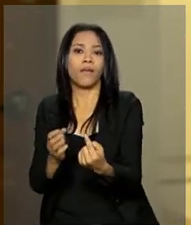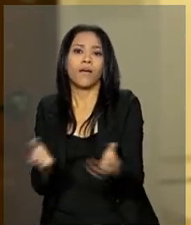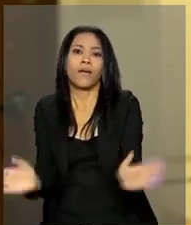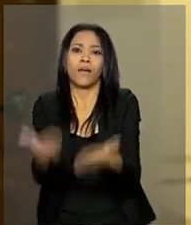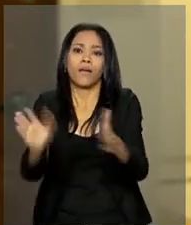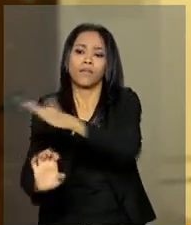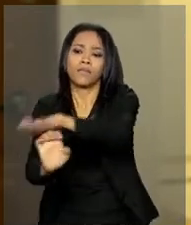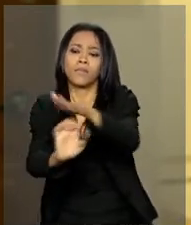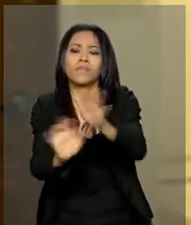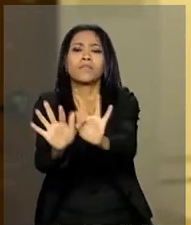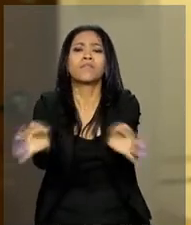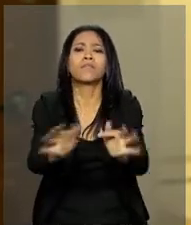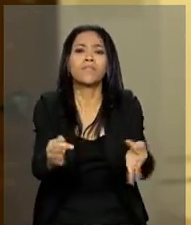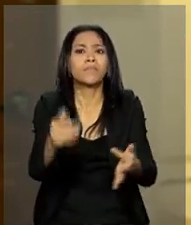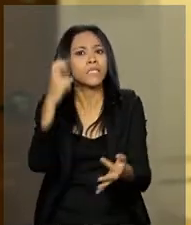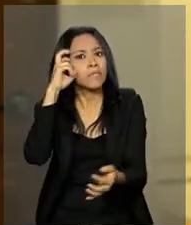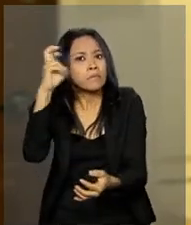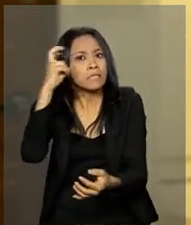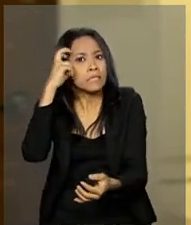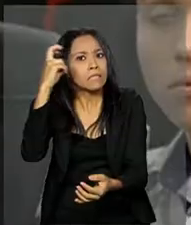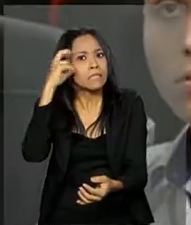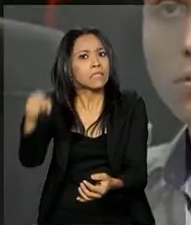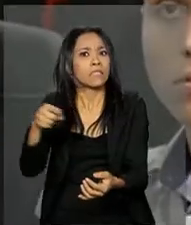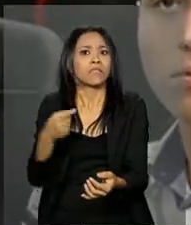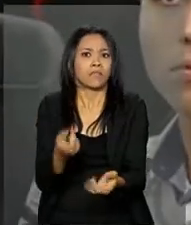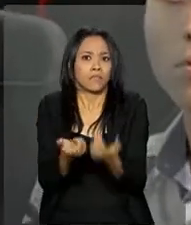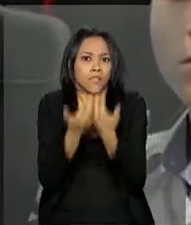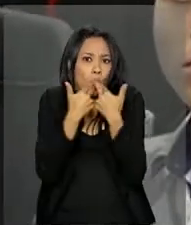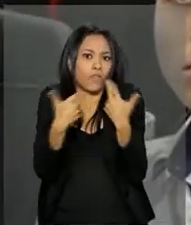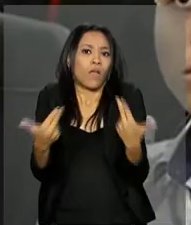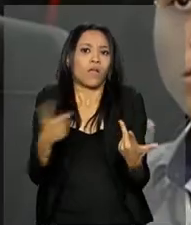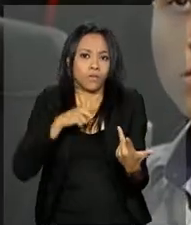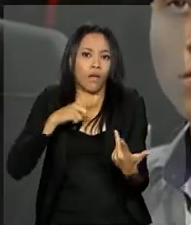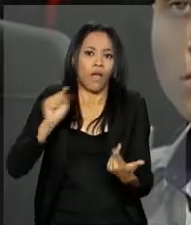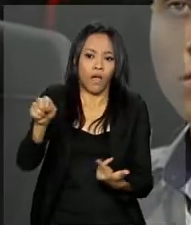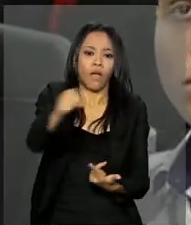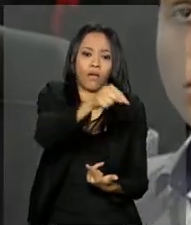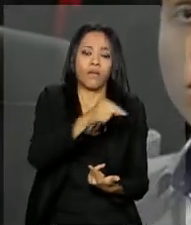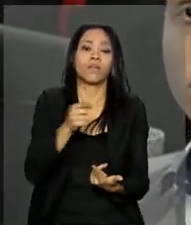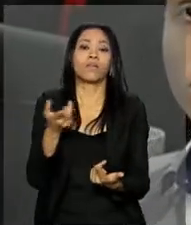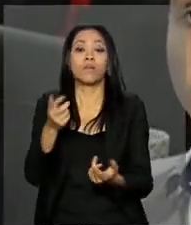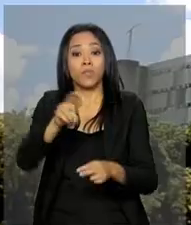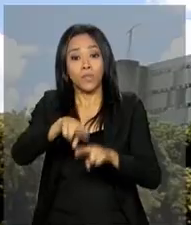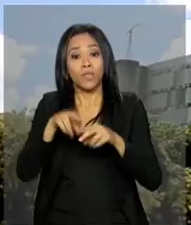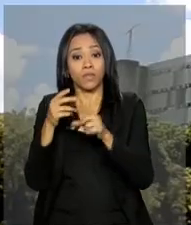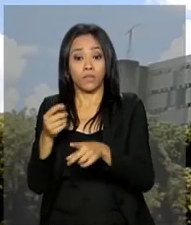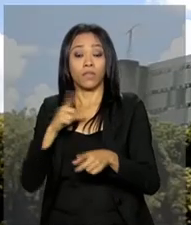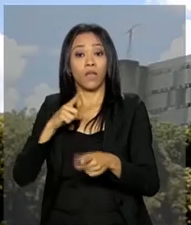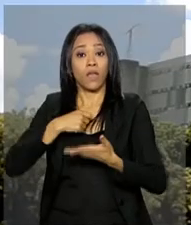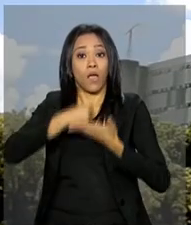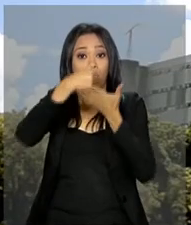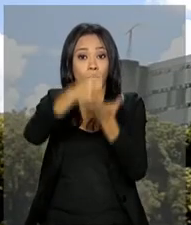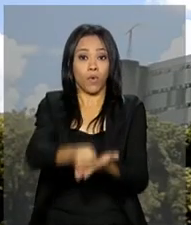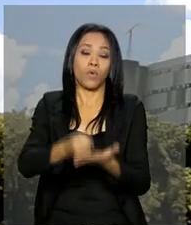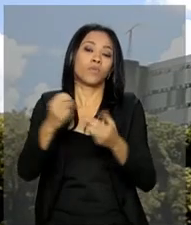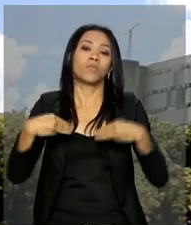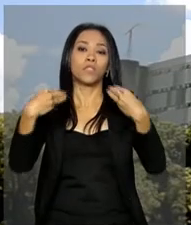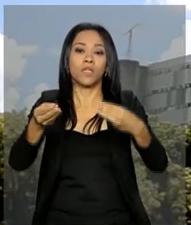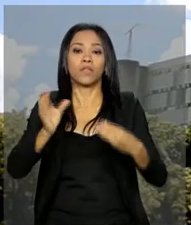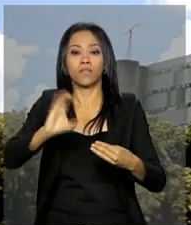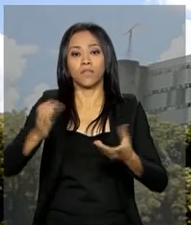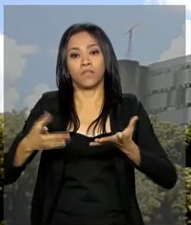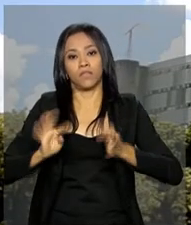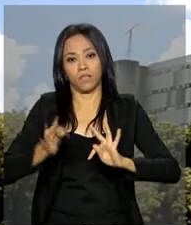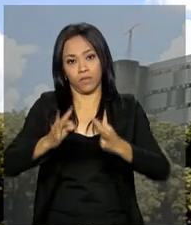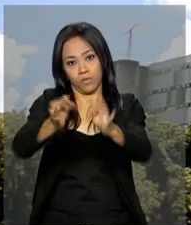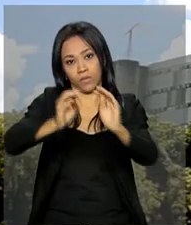as cabeças. É daí que sai a inovação. A iniciativa Sebrae Embrapi conta com o apoio do Ministério da Ciência, Tecnologia,